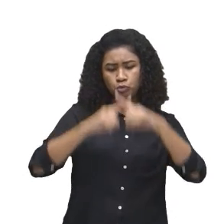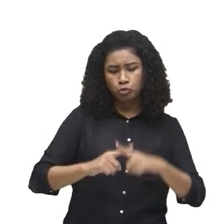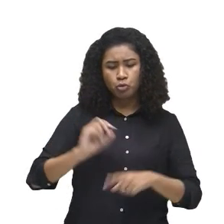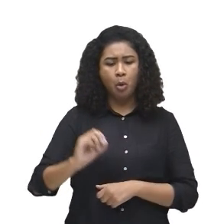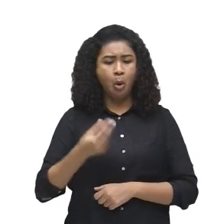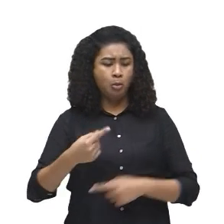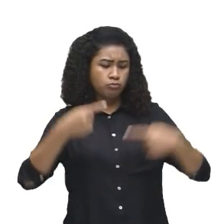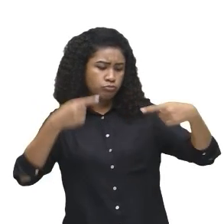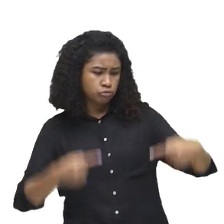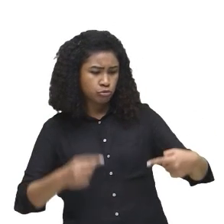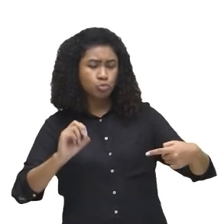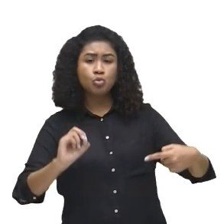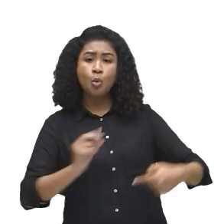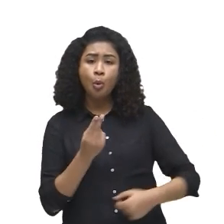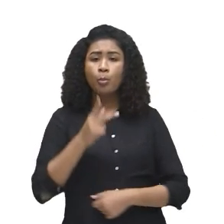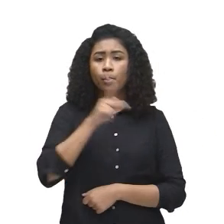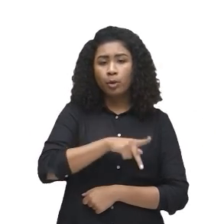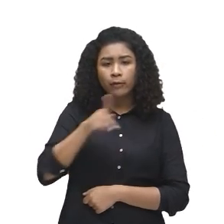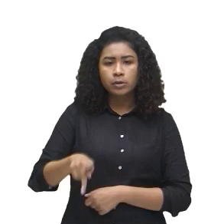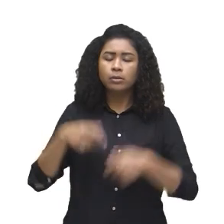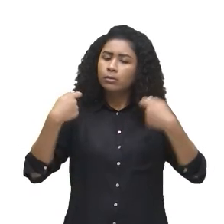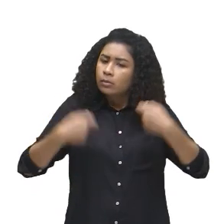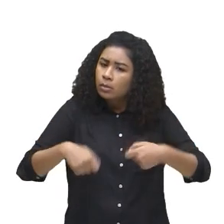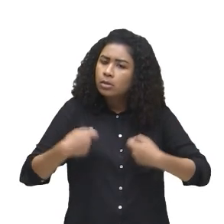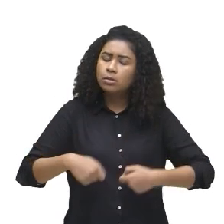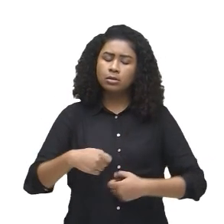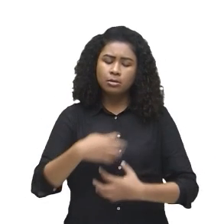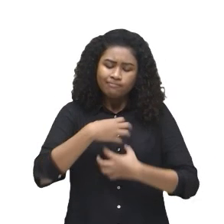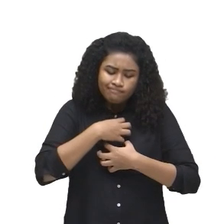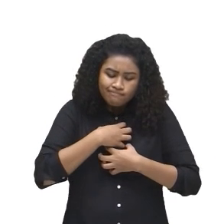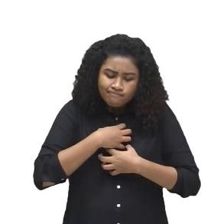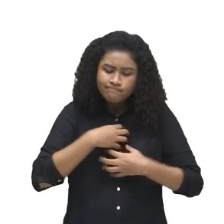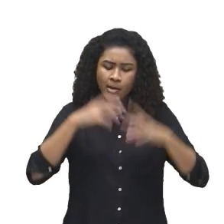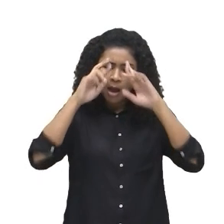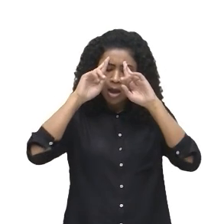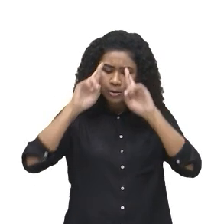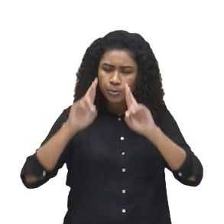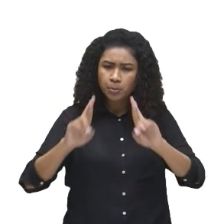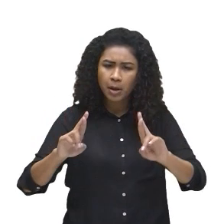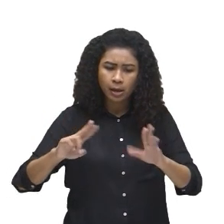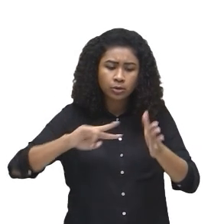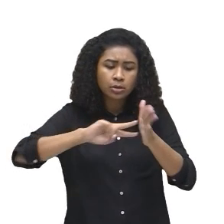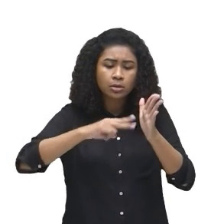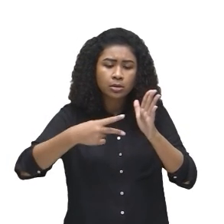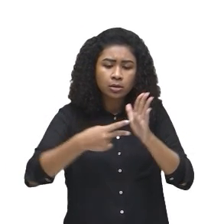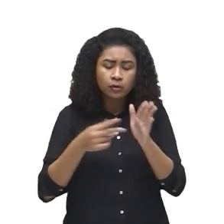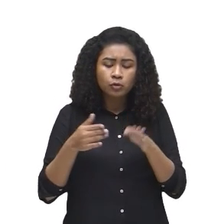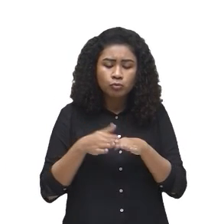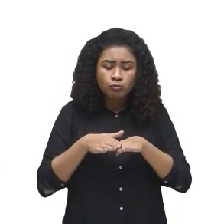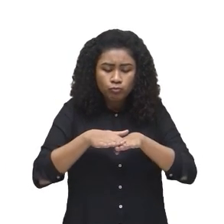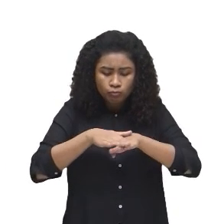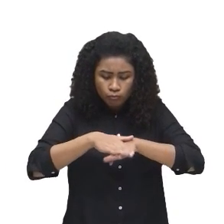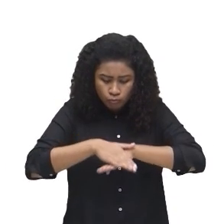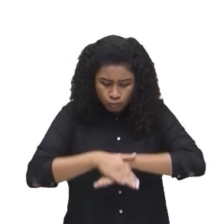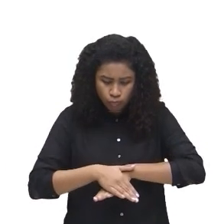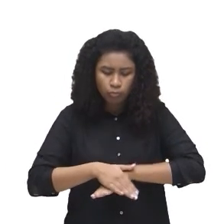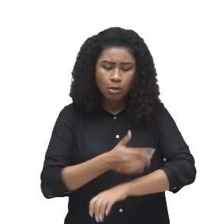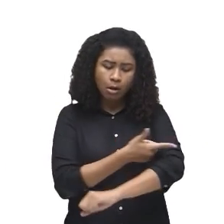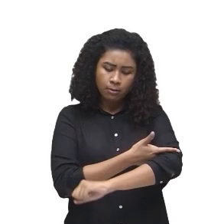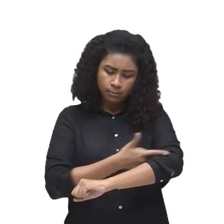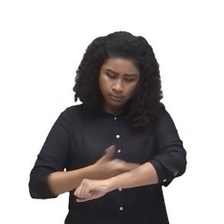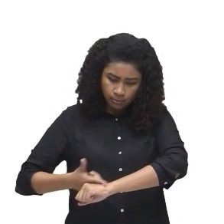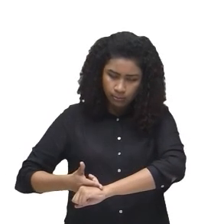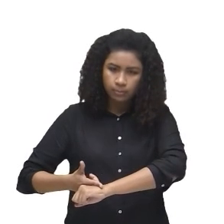profundo respeito e reverência pelo outro, simbolizando humildade e educação. Então,